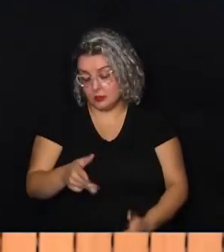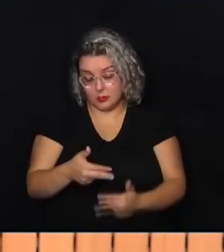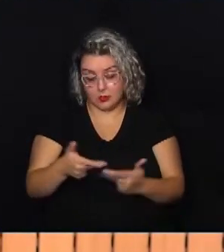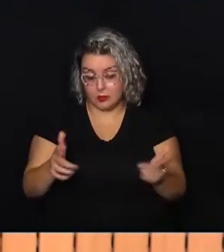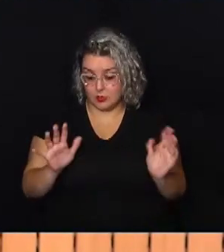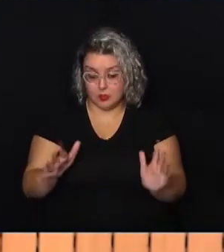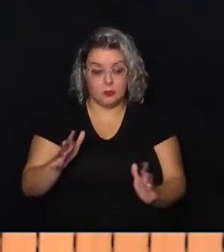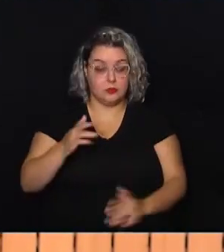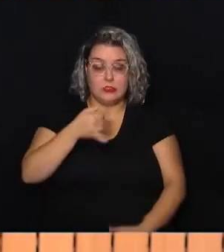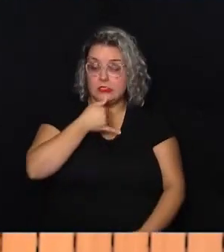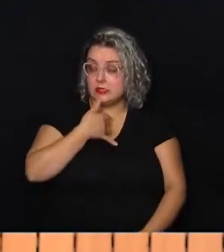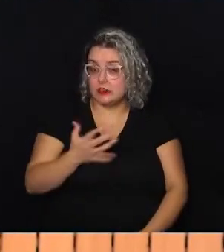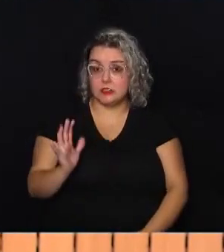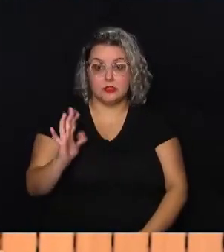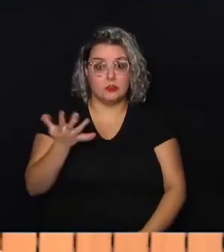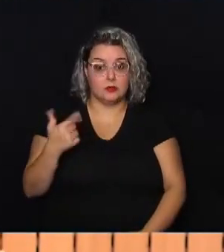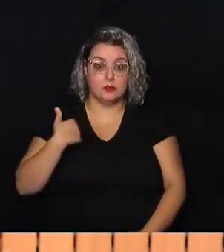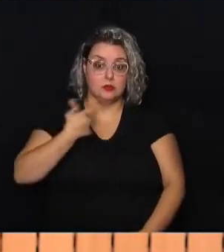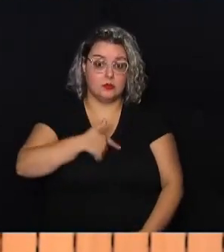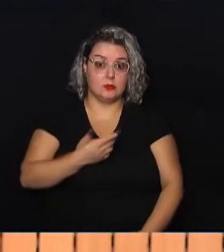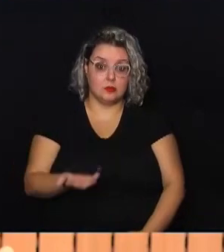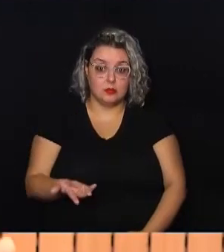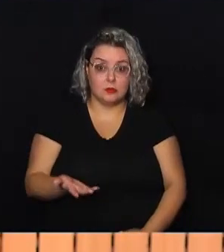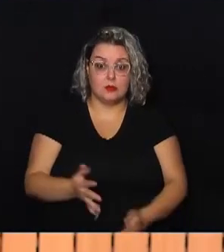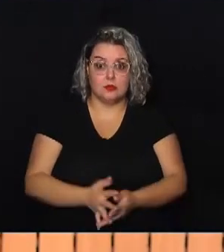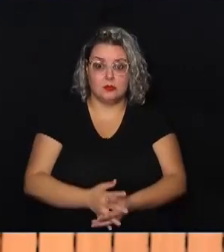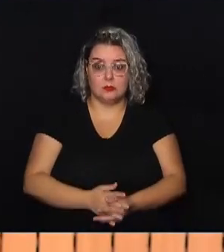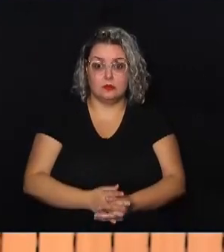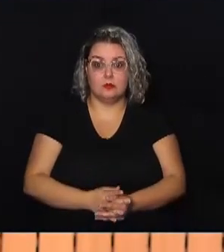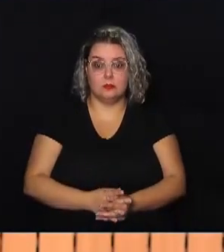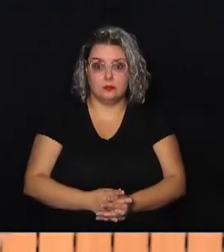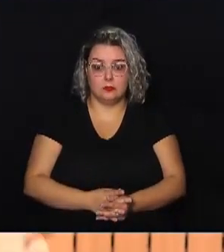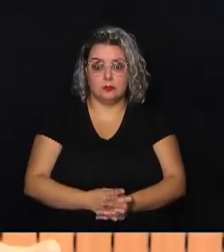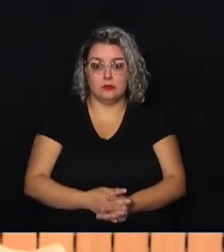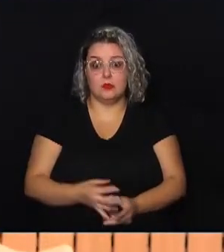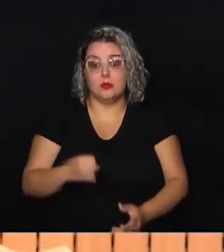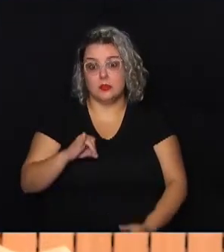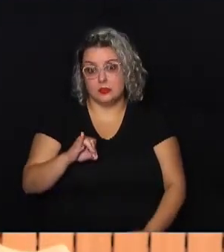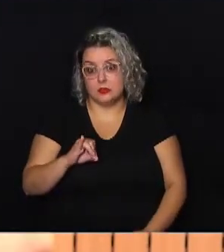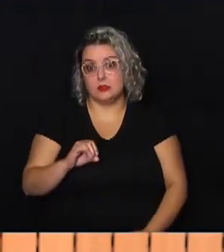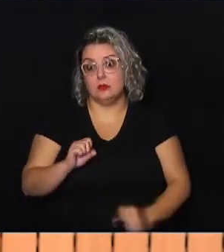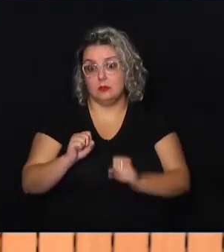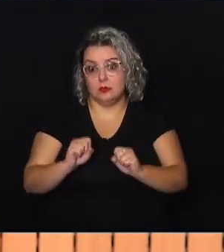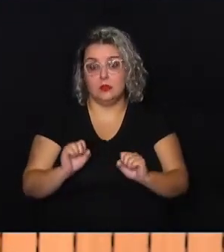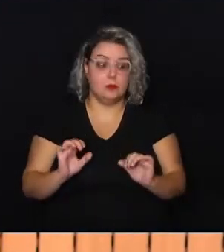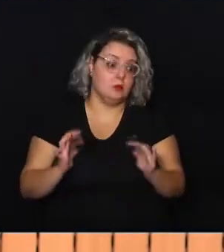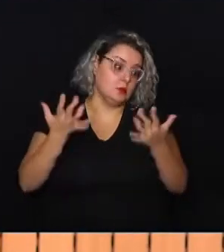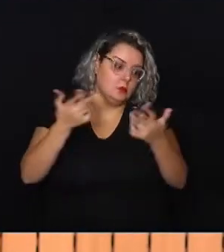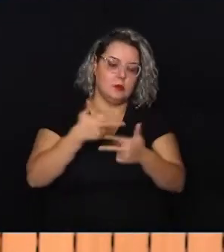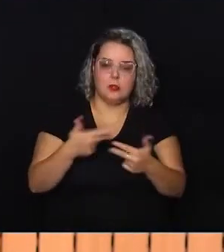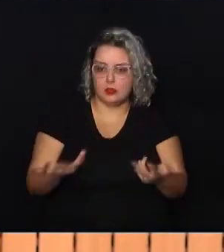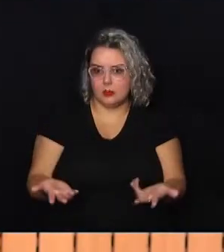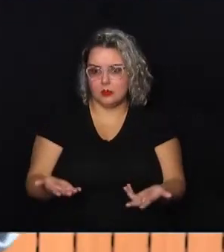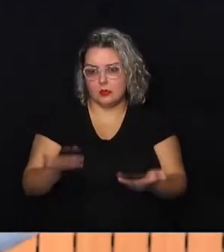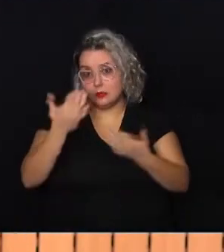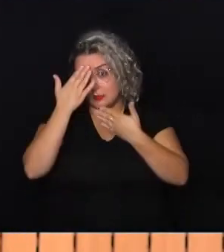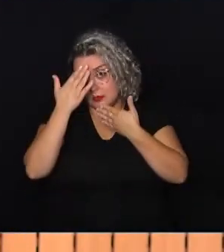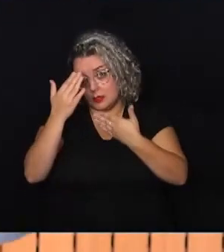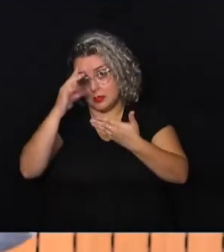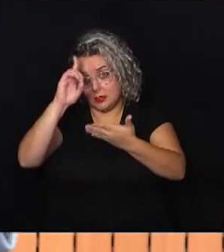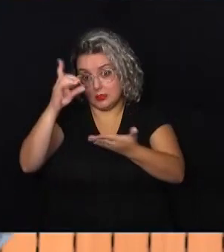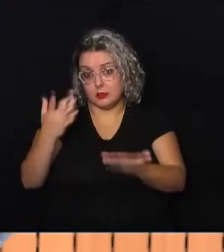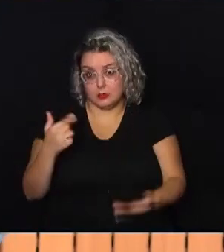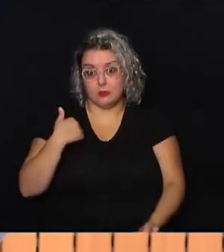tão triste que aconteceu com a gente, e a gente, se é que a gente pode comemorar alguma coisa, é agradecer a Deus, porque